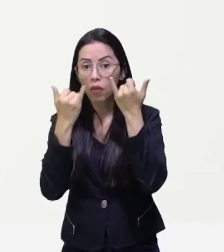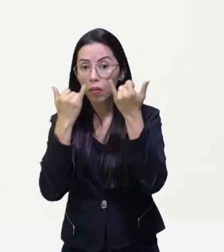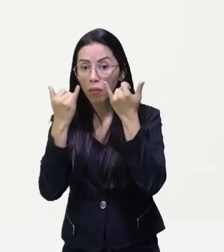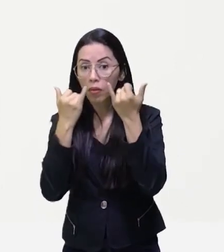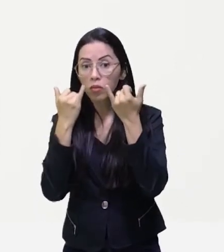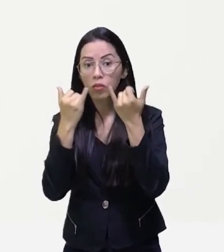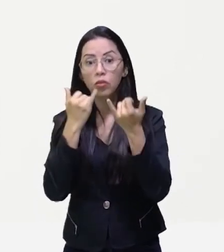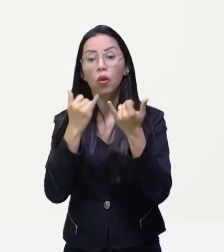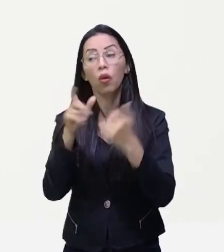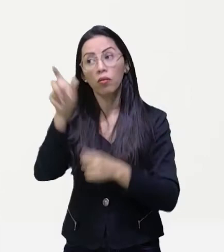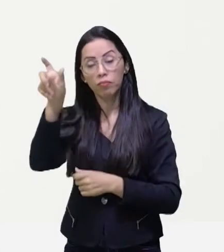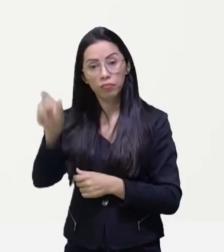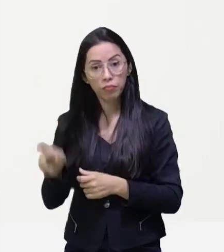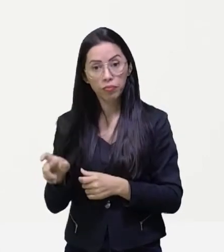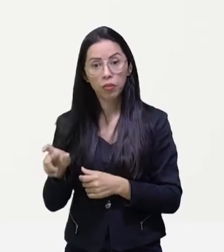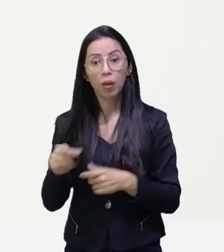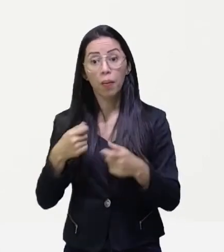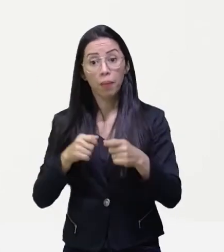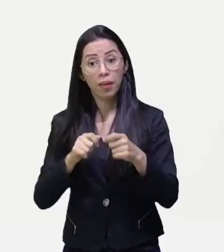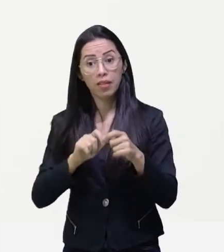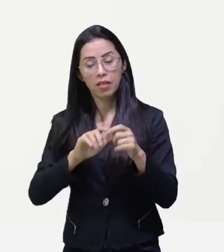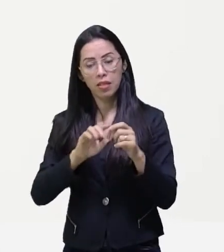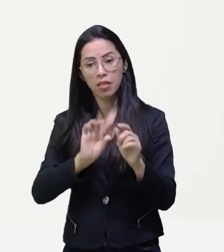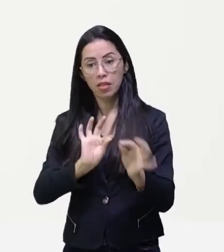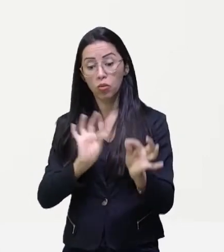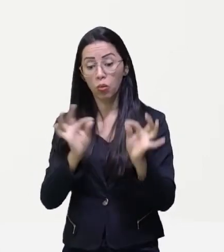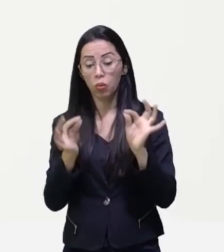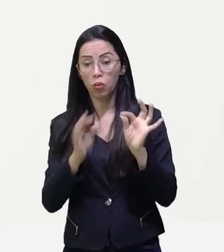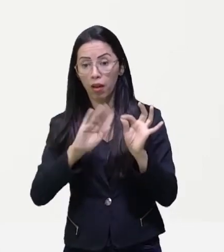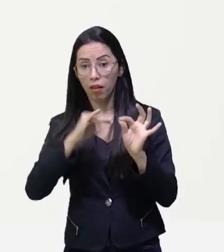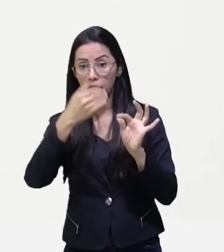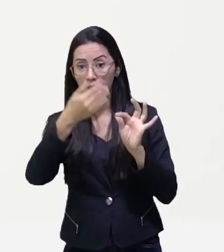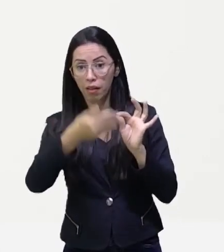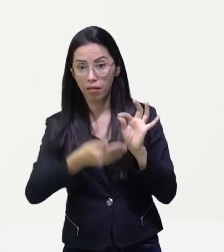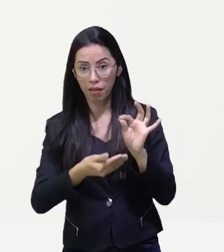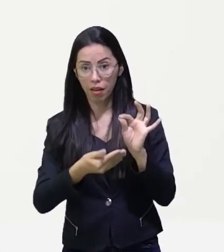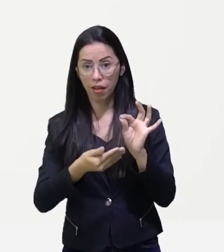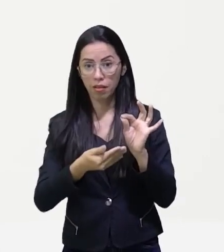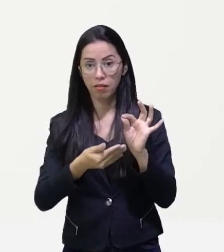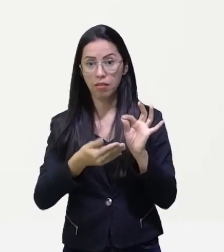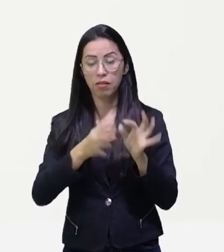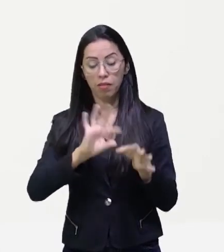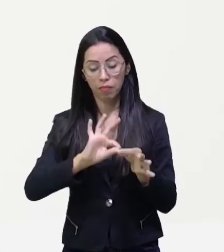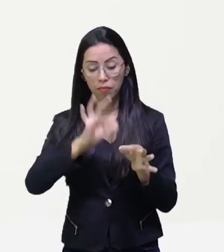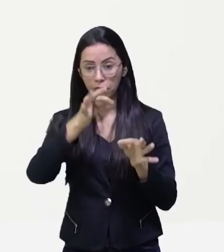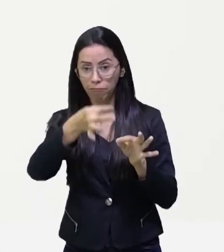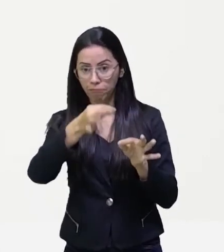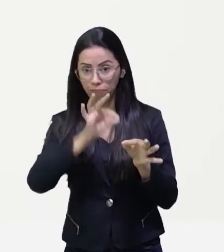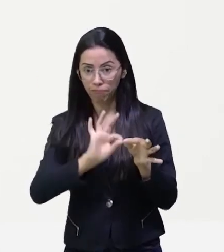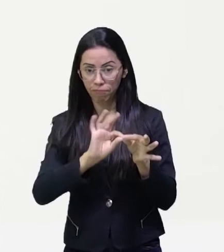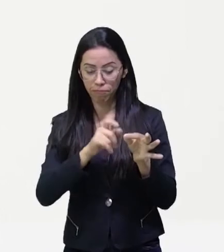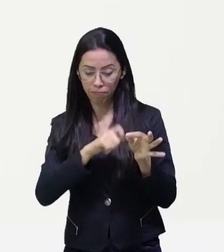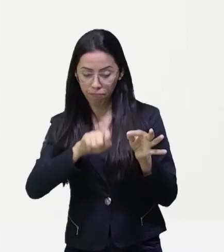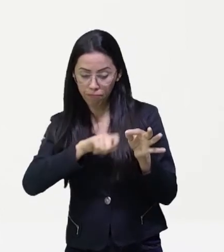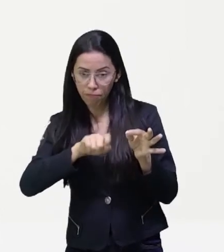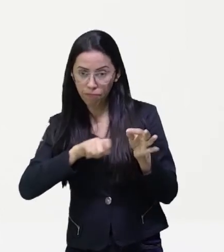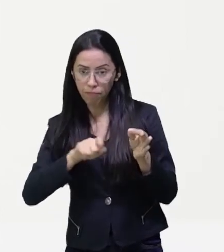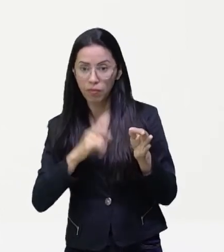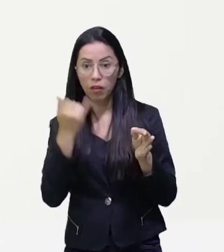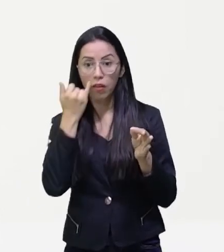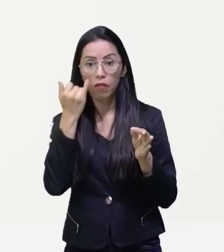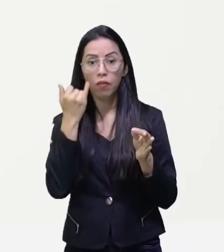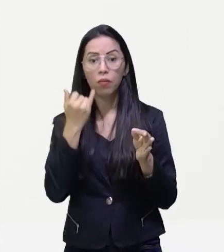ser colocadas na parte de trás do envelope, que é o lado com as abas. Pronto, agora é só colocar a